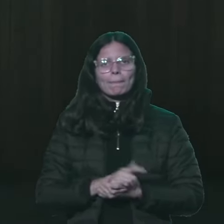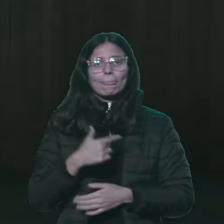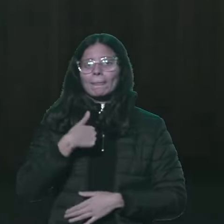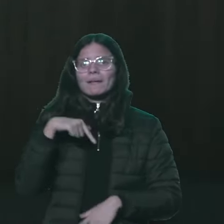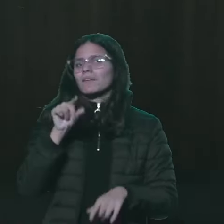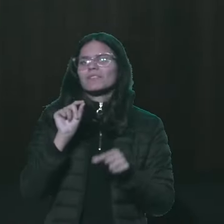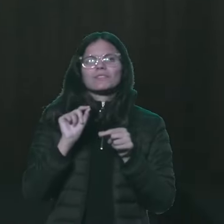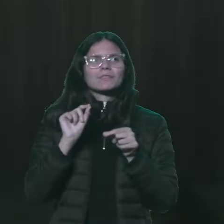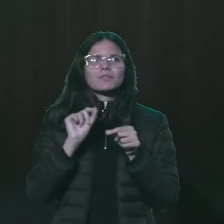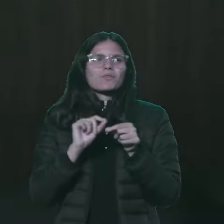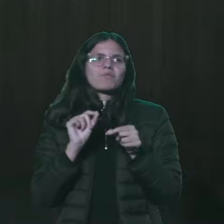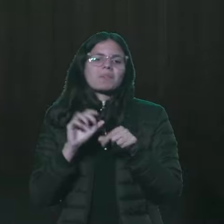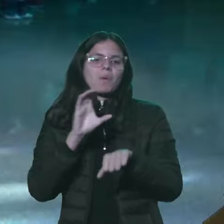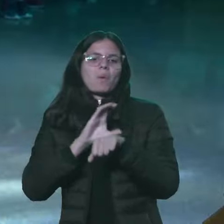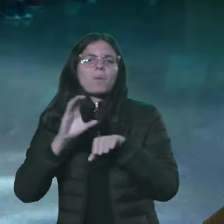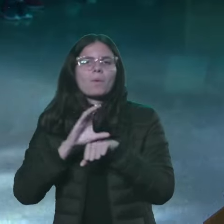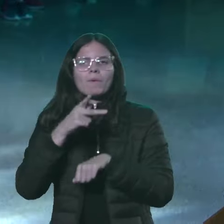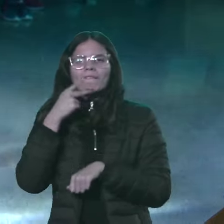curso para falar bem.